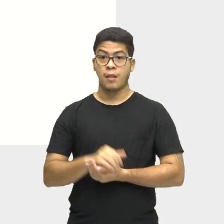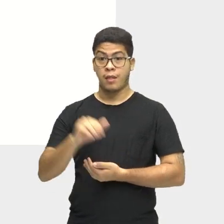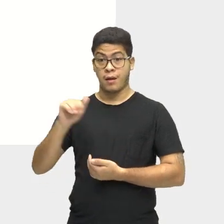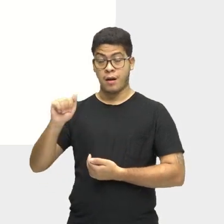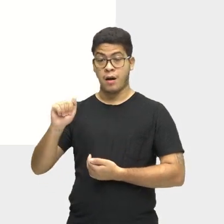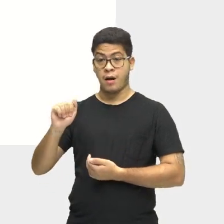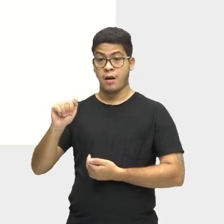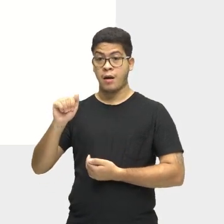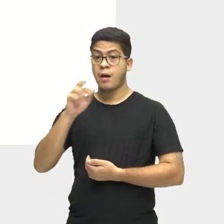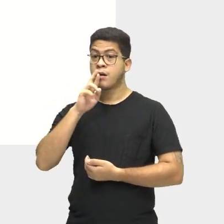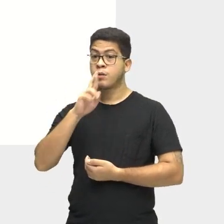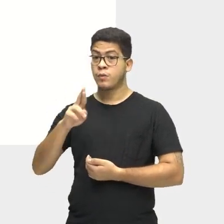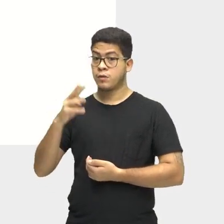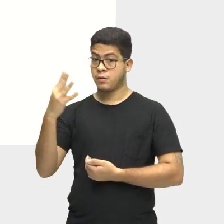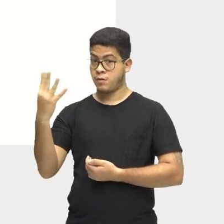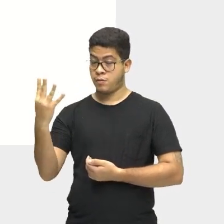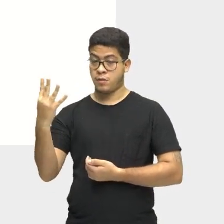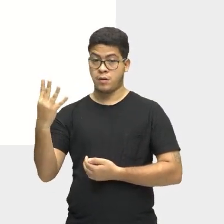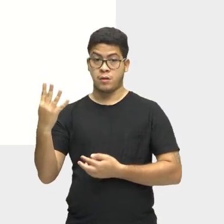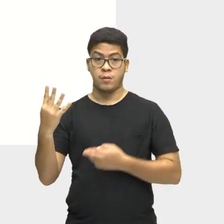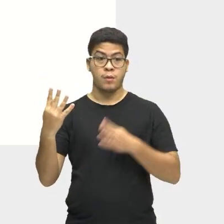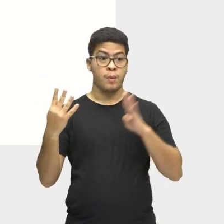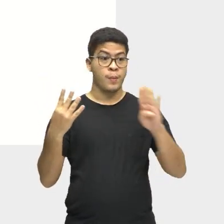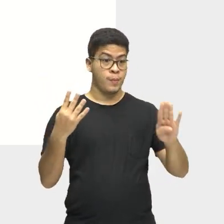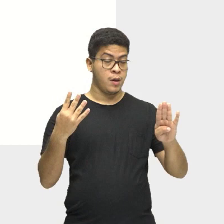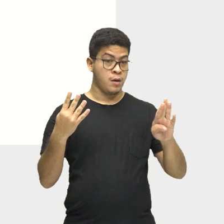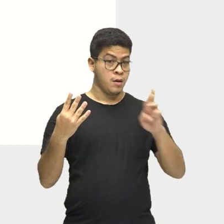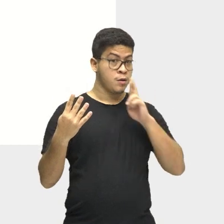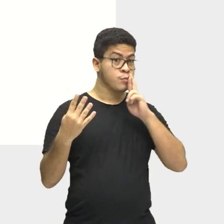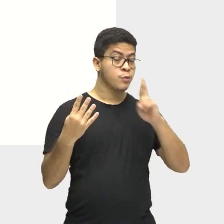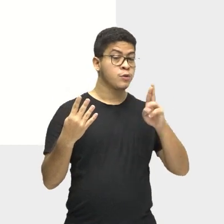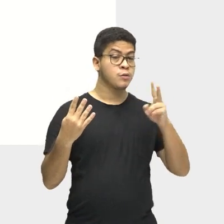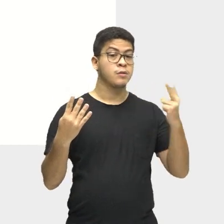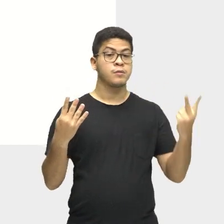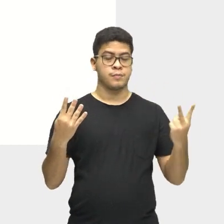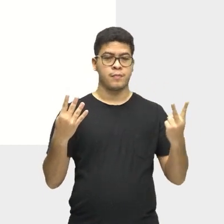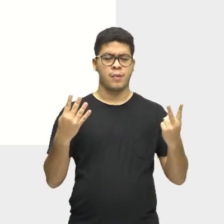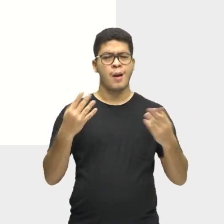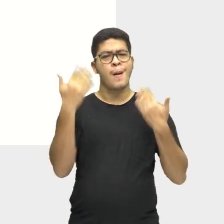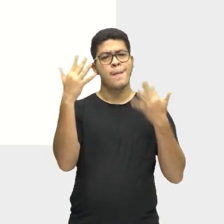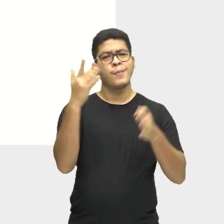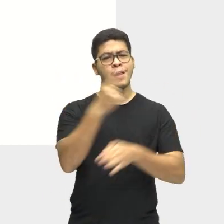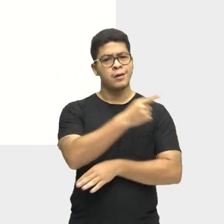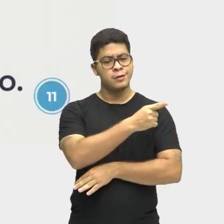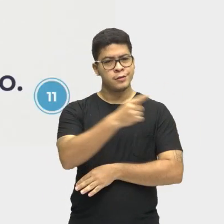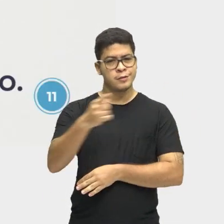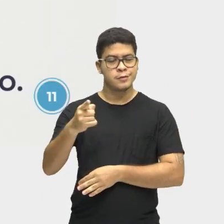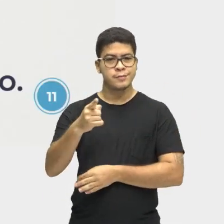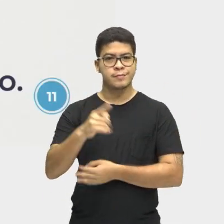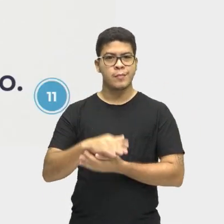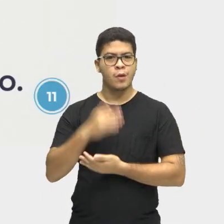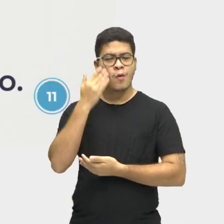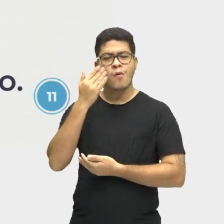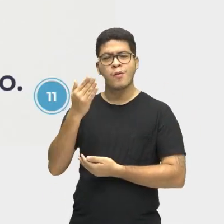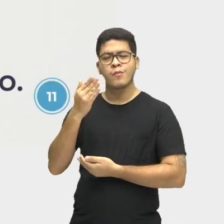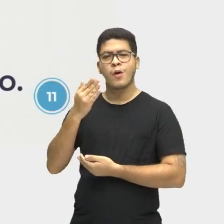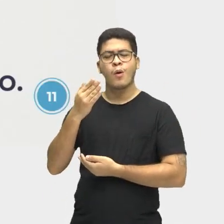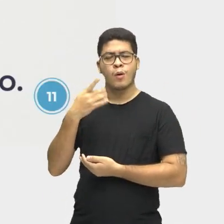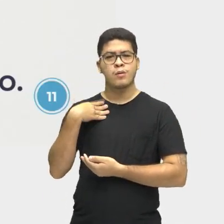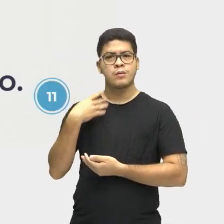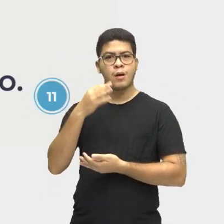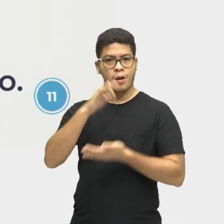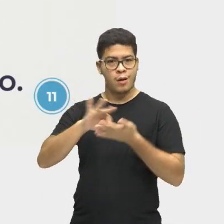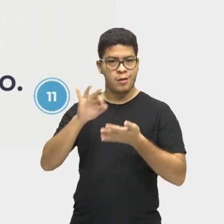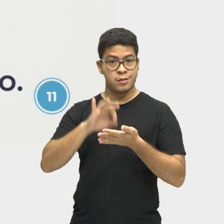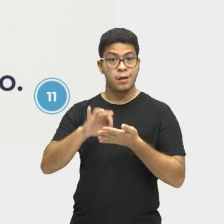4. Tudo bem? Parabéns a todos pela participação. Vamos conferir aqui o gabarito rapidamente. Então está